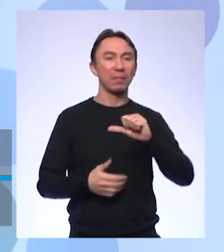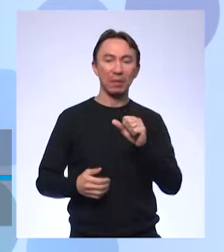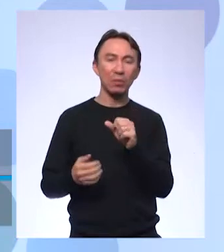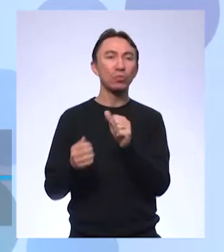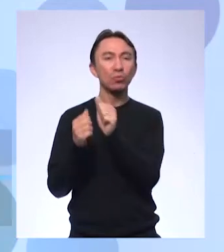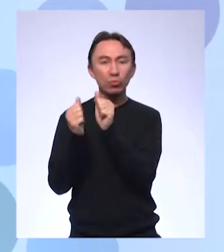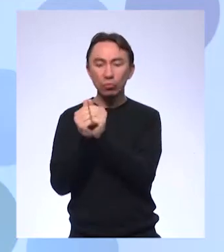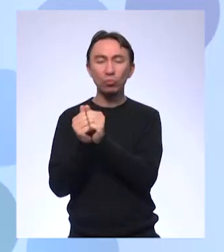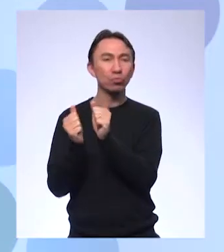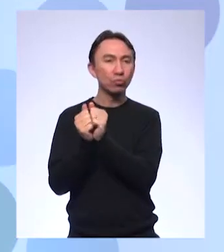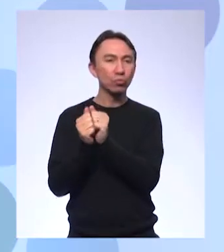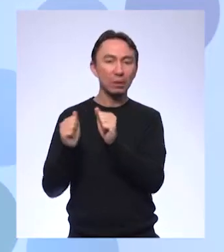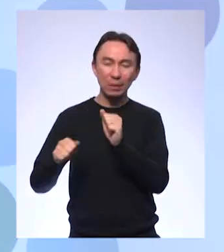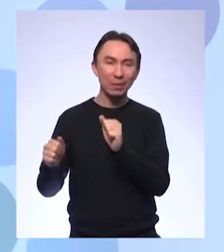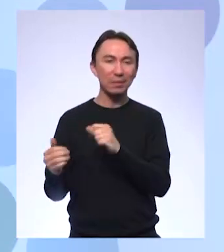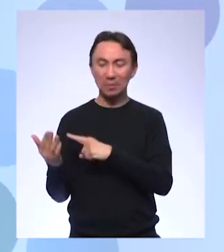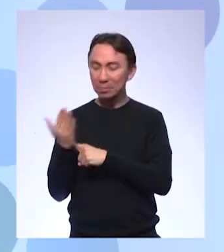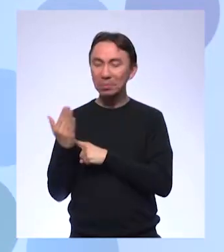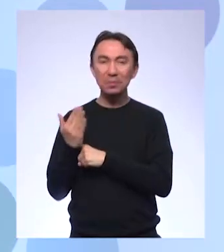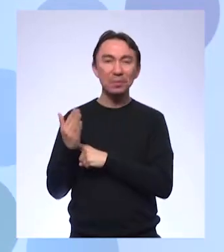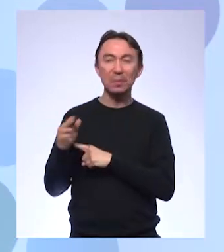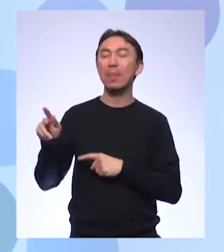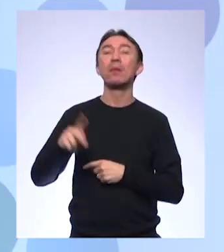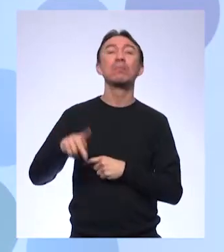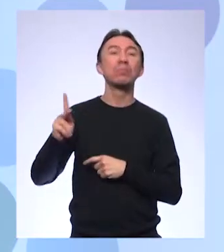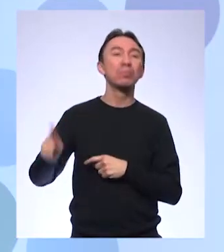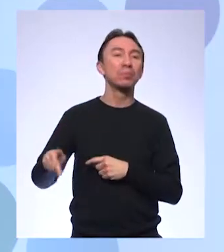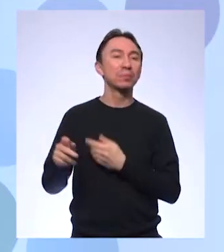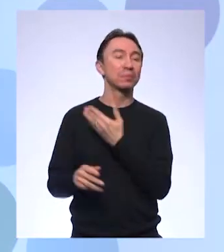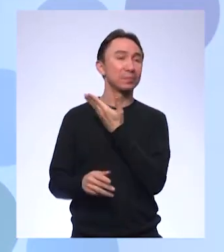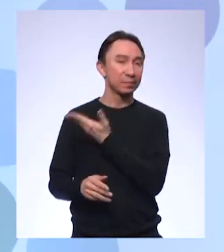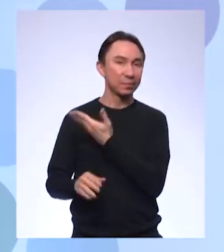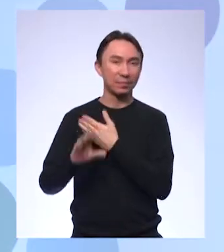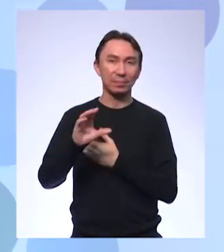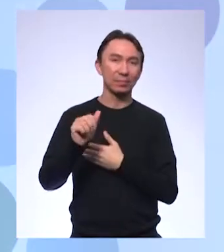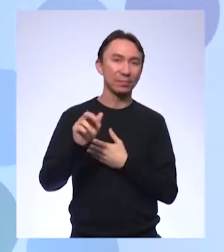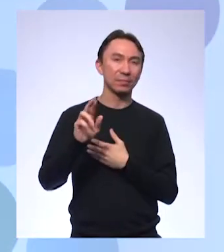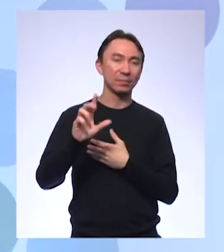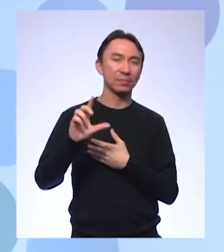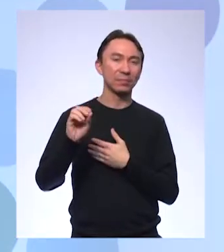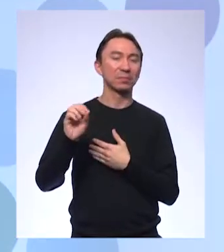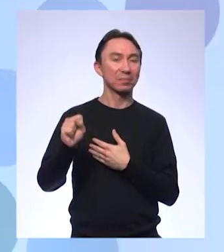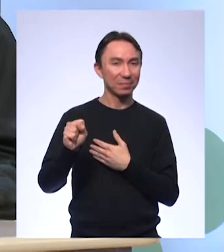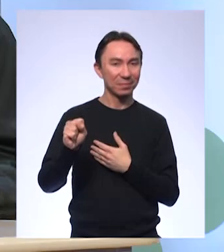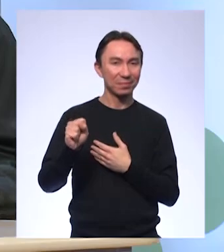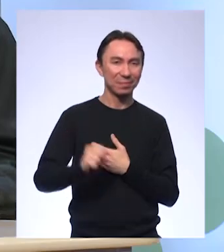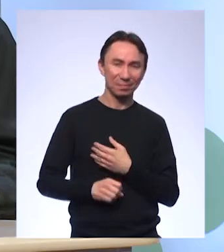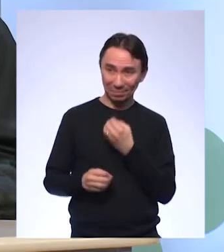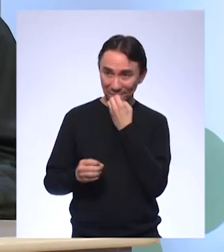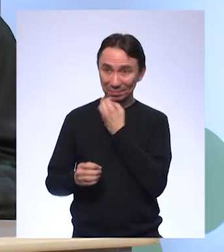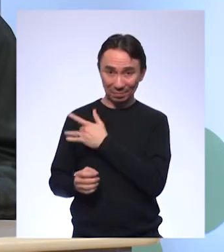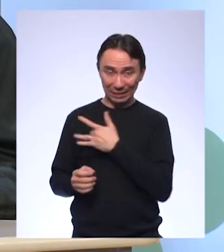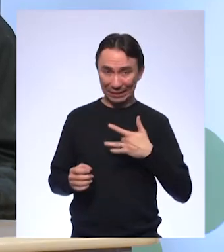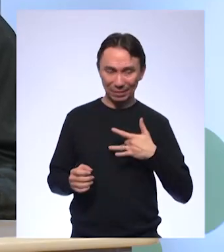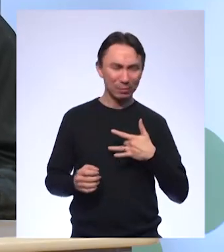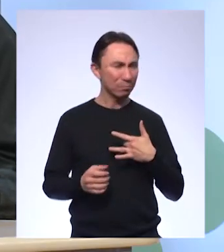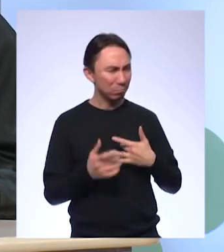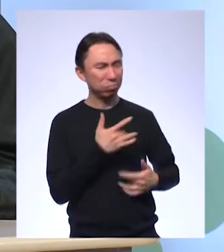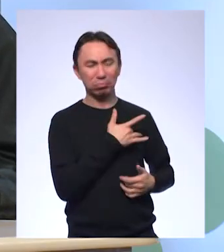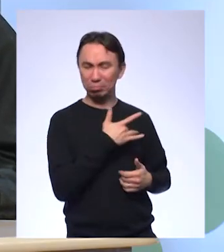interações via chat, contamos com a presença do professor Carlos Neri. Tudo bem, professor Carlos? Tudo bem, professora Luíse,